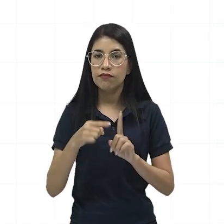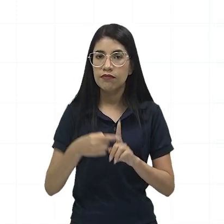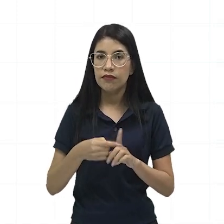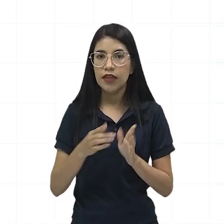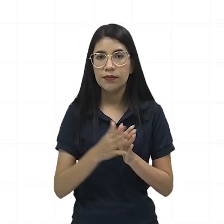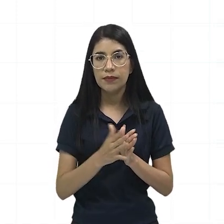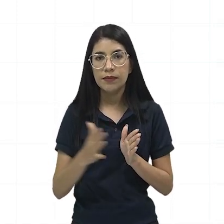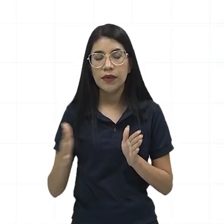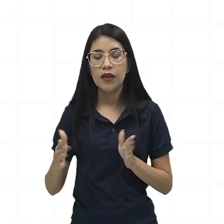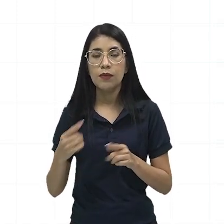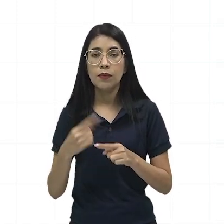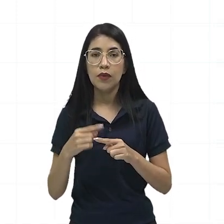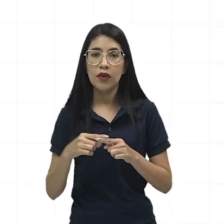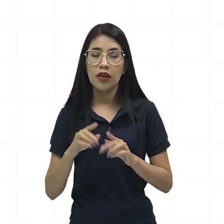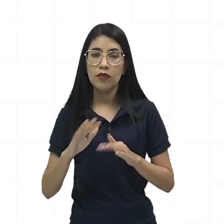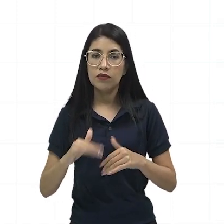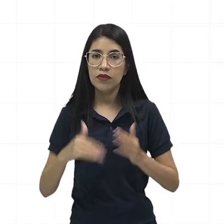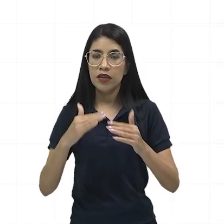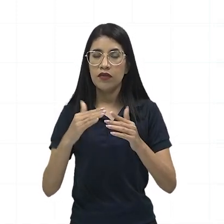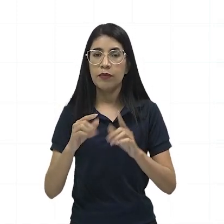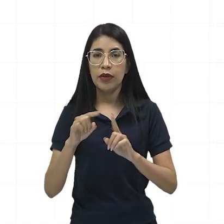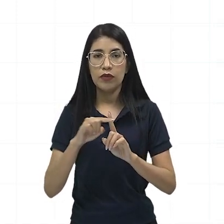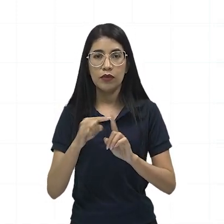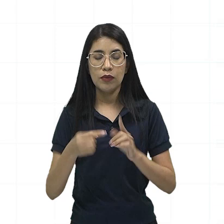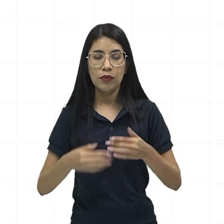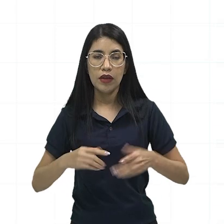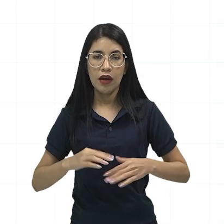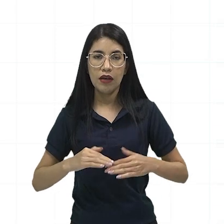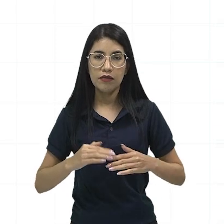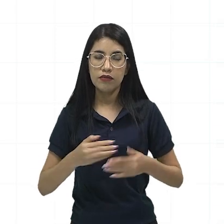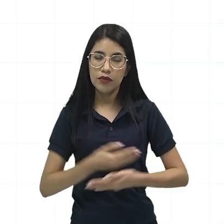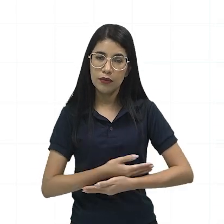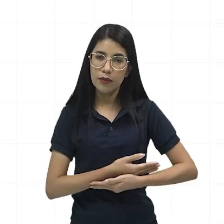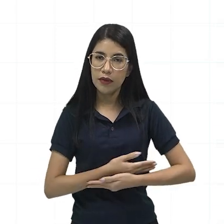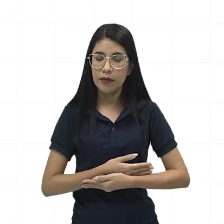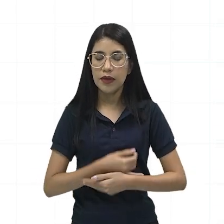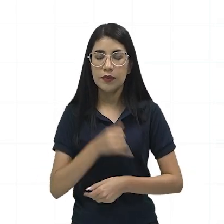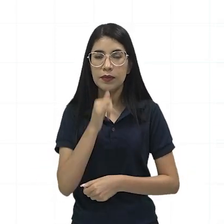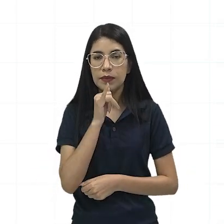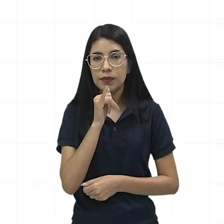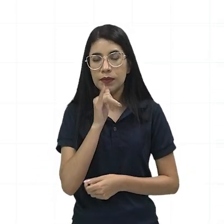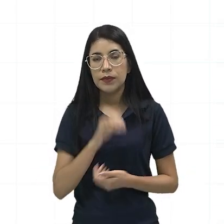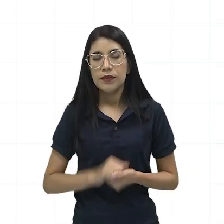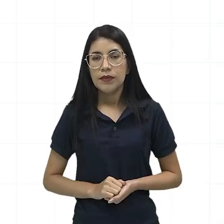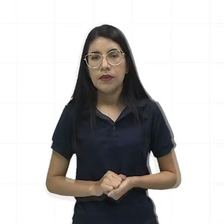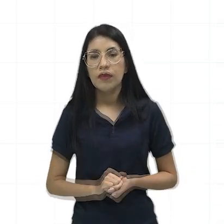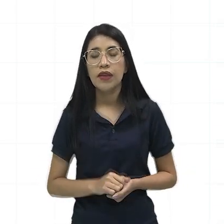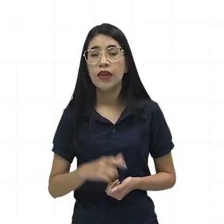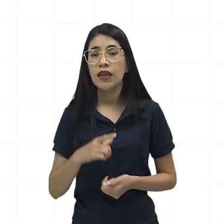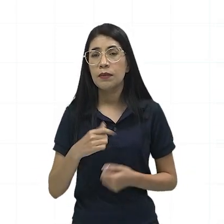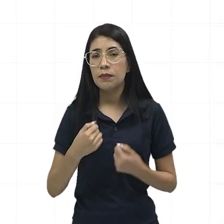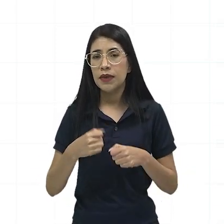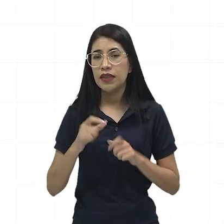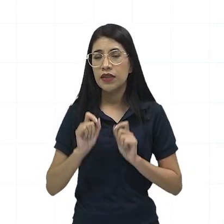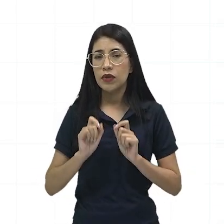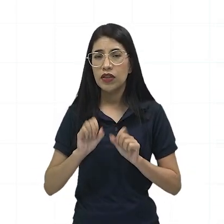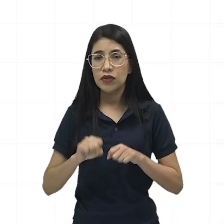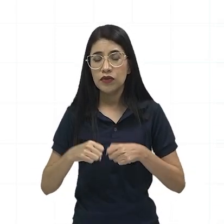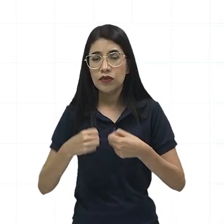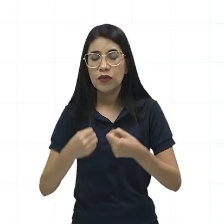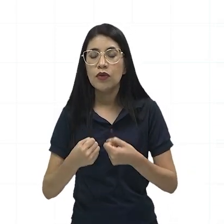porque o desenvolvimento de um indivíduo traz um esforço muito grande, demanda um esforço muito grande da mãe, da